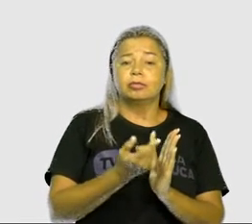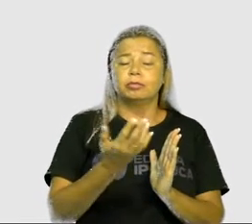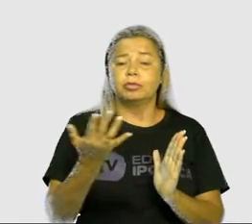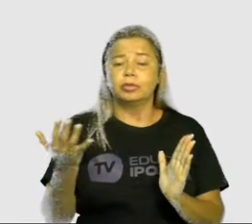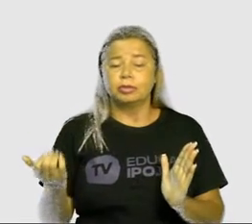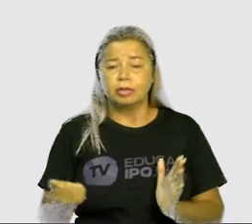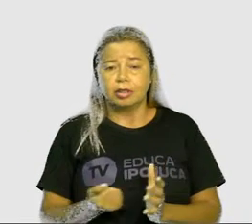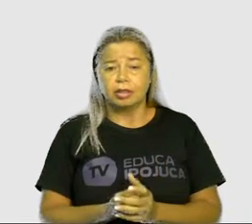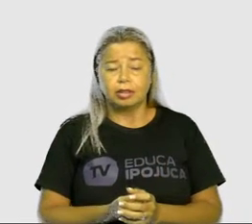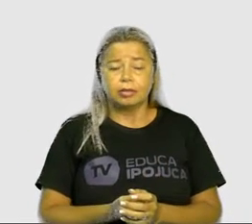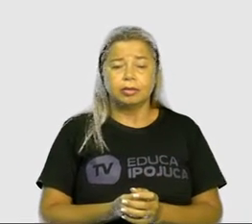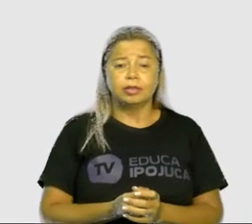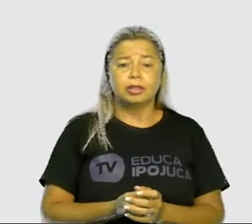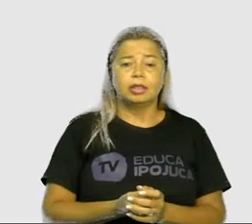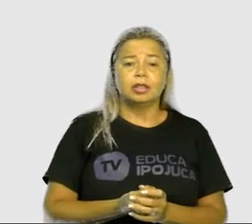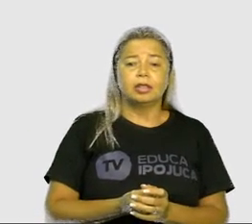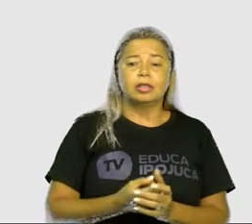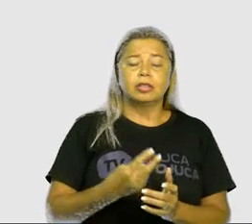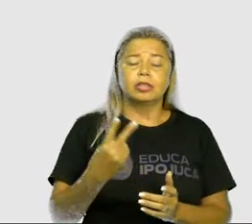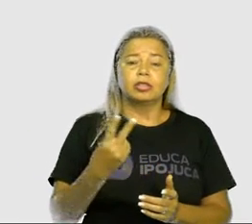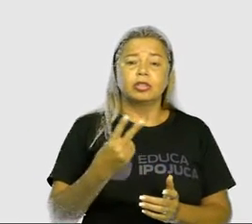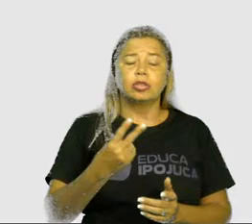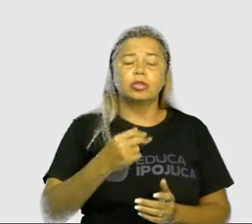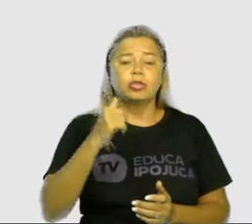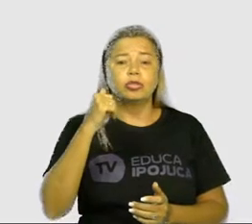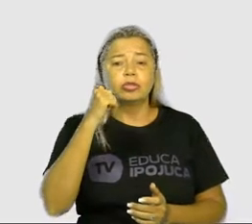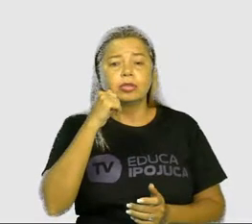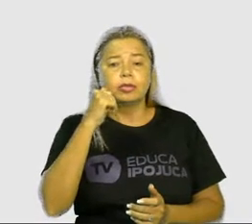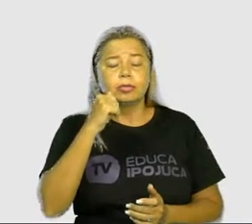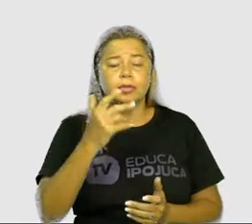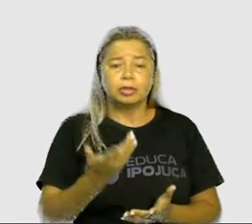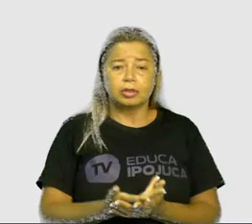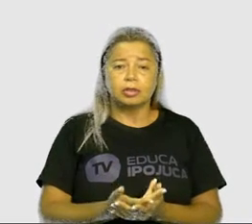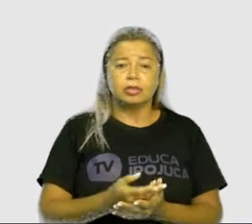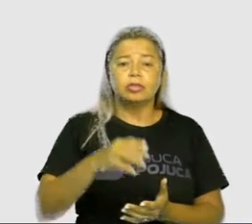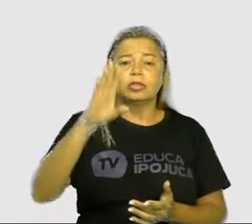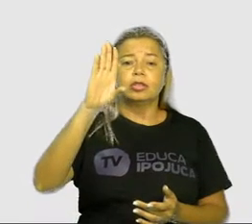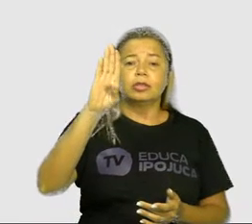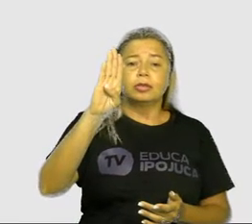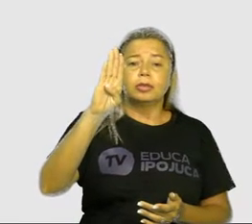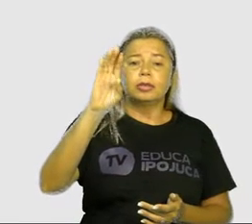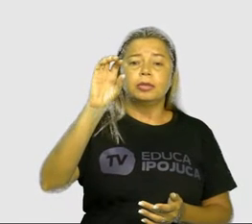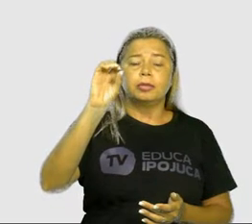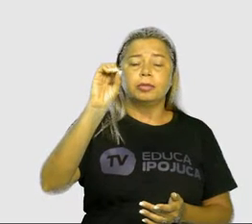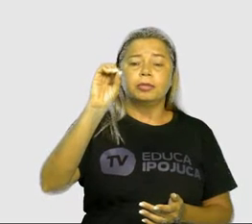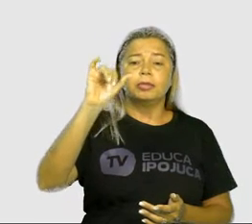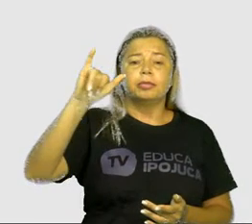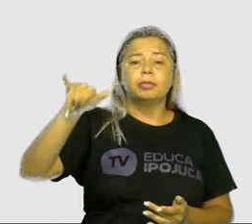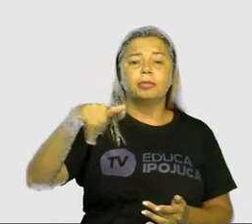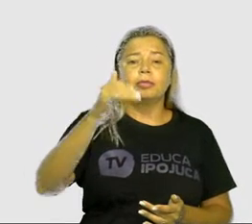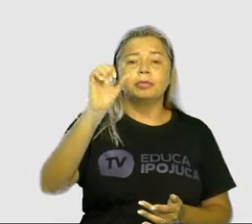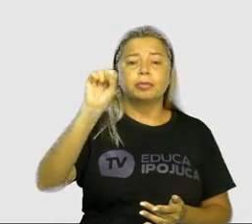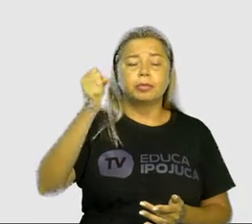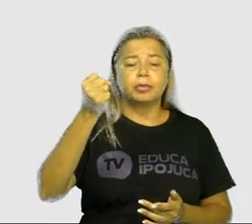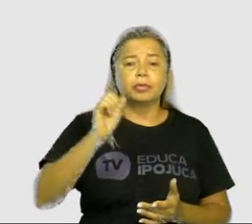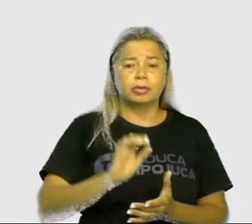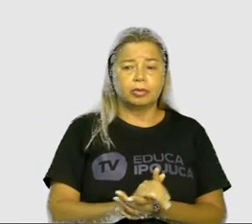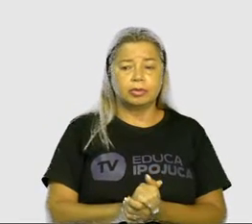falar de boys, eu vou colocar apenas o S no final, porque eu sigo a regra geral, tá bom?